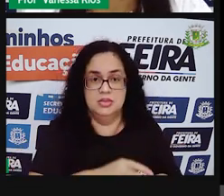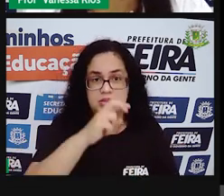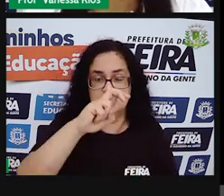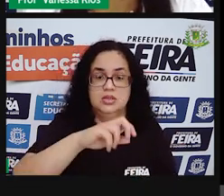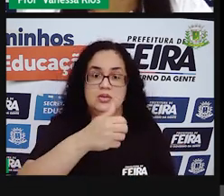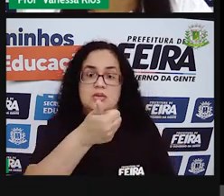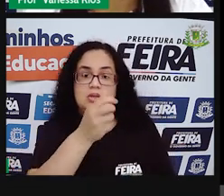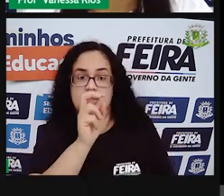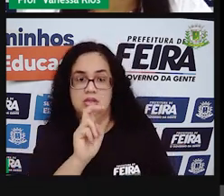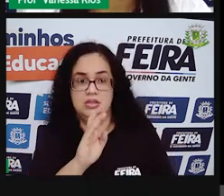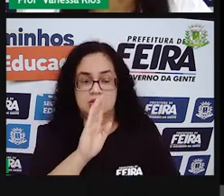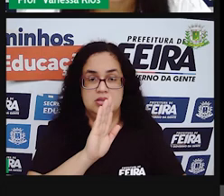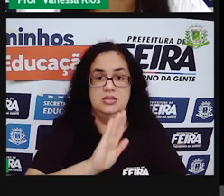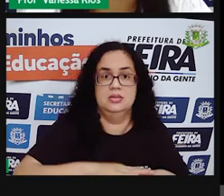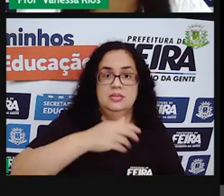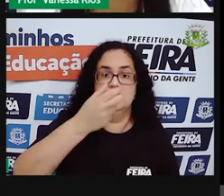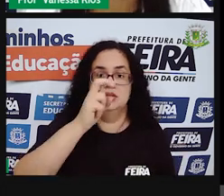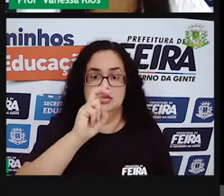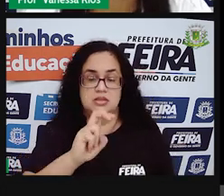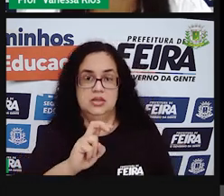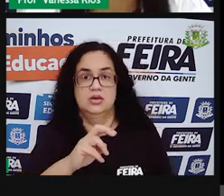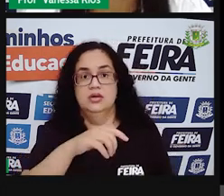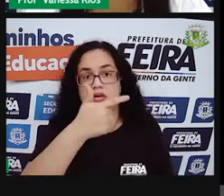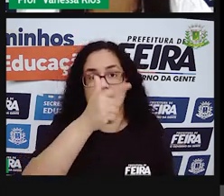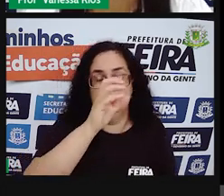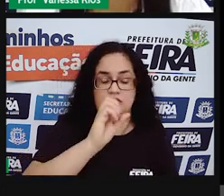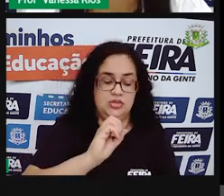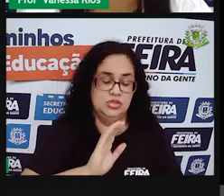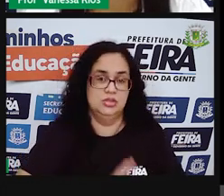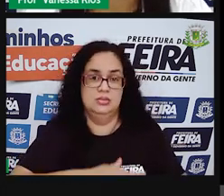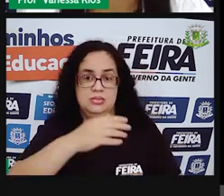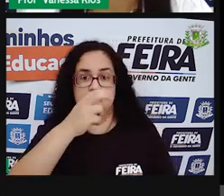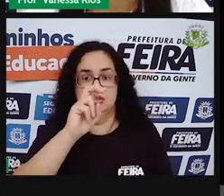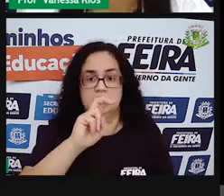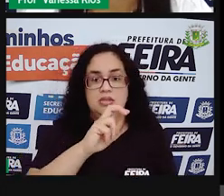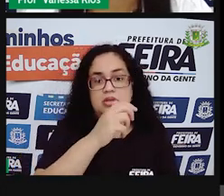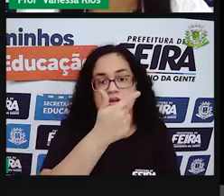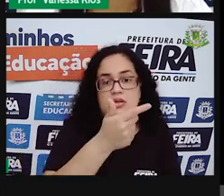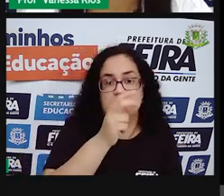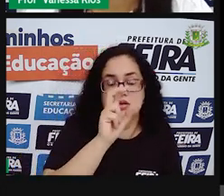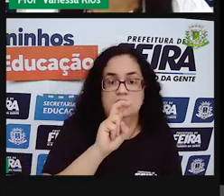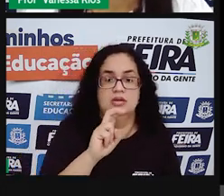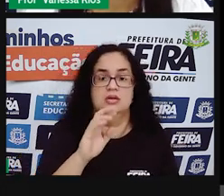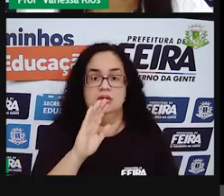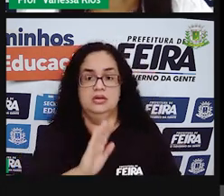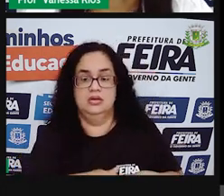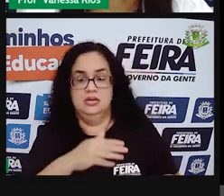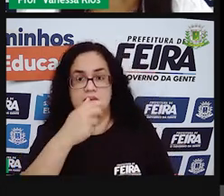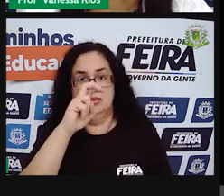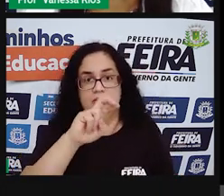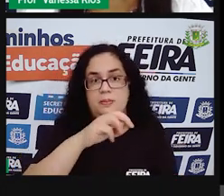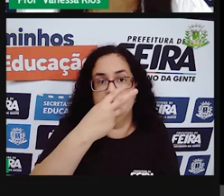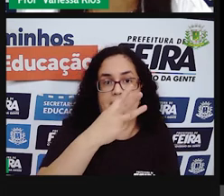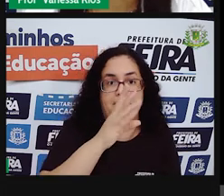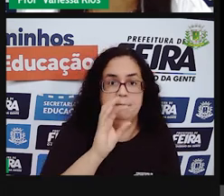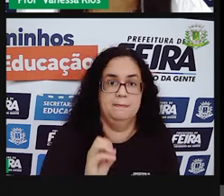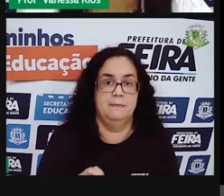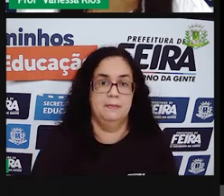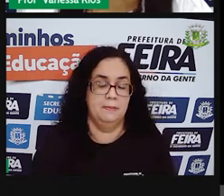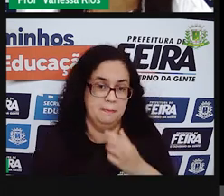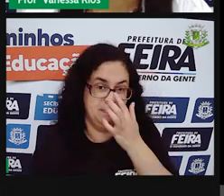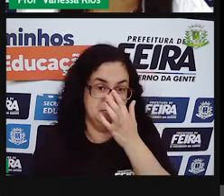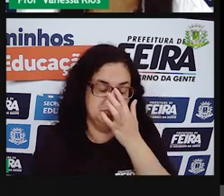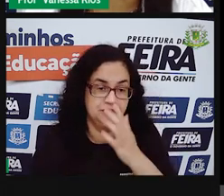10. Mais 5, 15. Mais 5, 20. Mais 5, 25. Mais